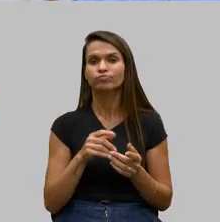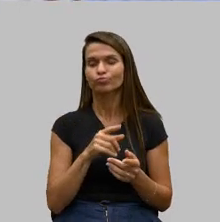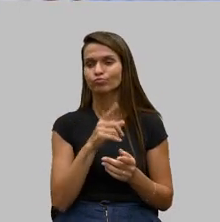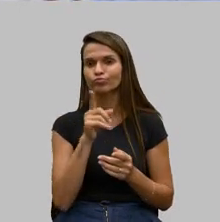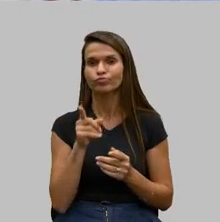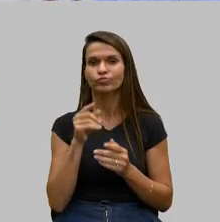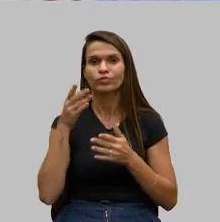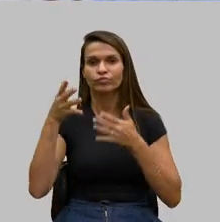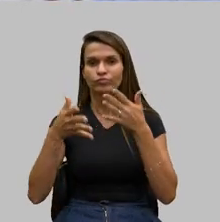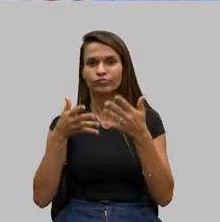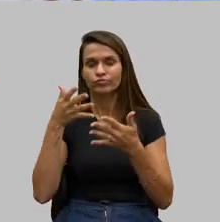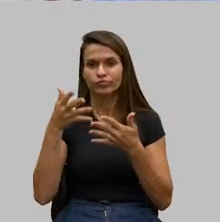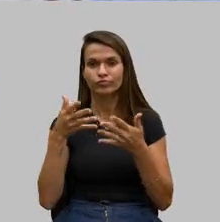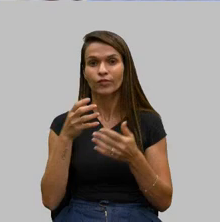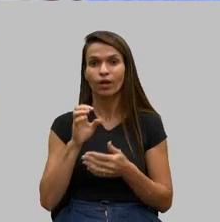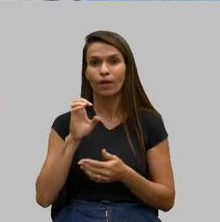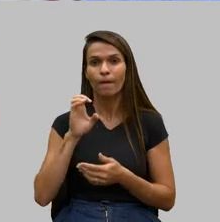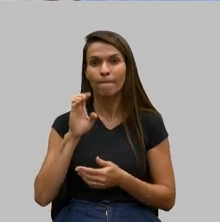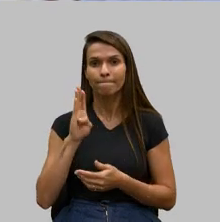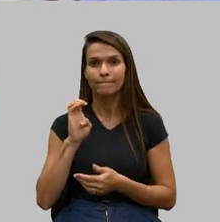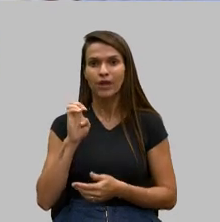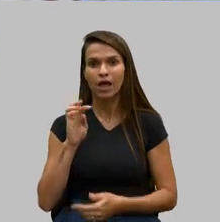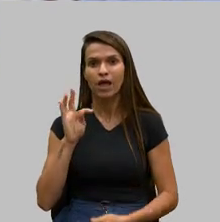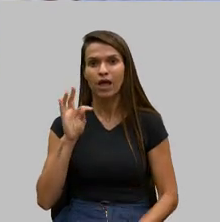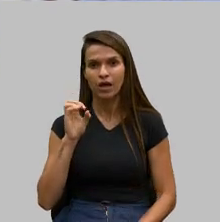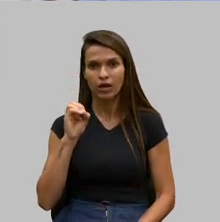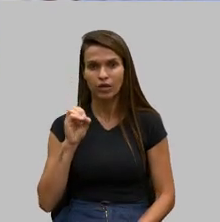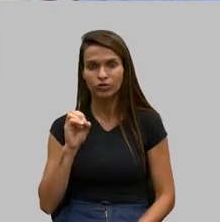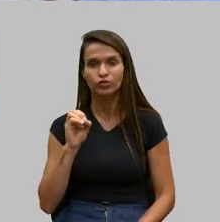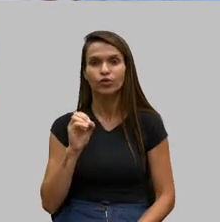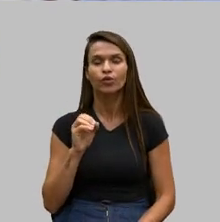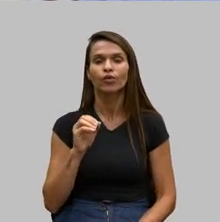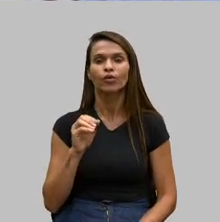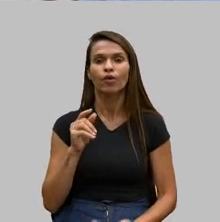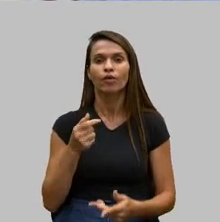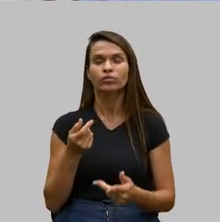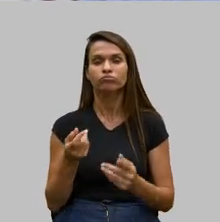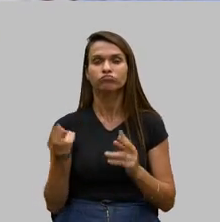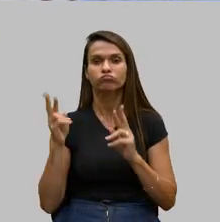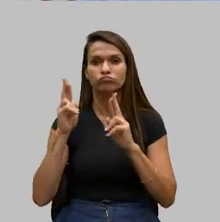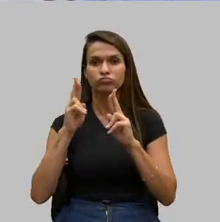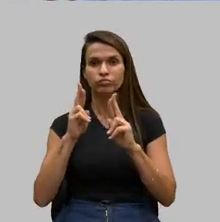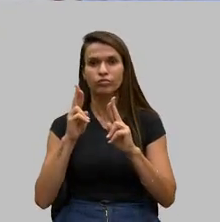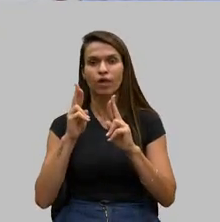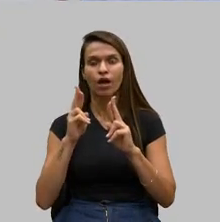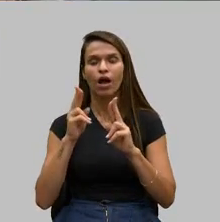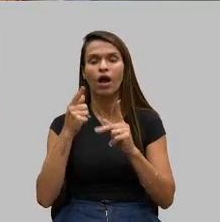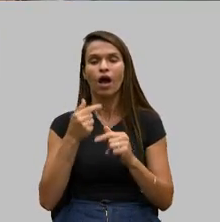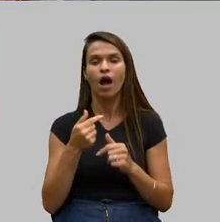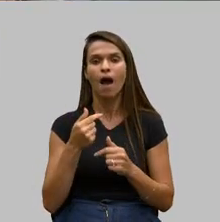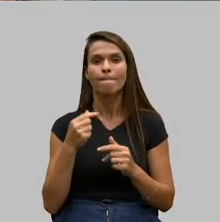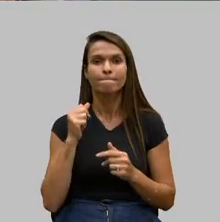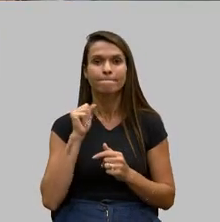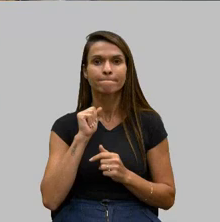Faria nosso querido Beto alegria representando a Prefeitura de Birité aqui presente nessa